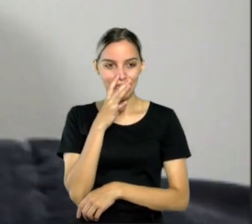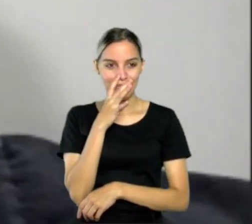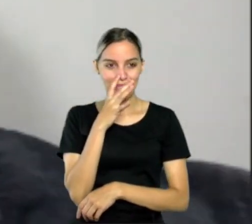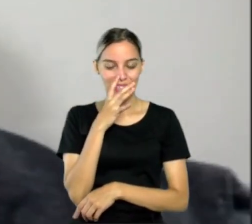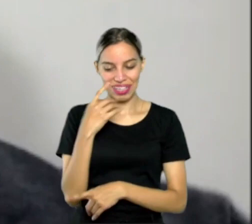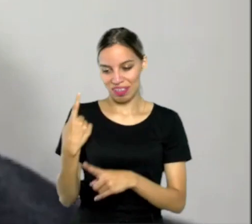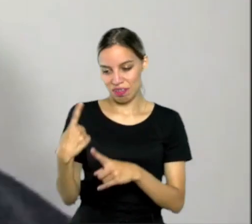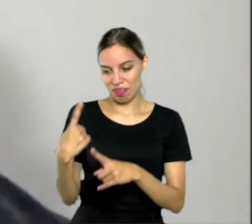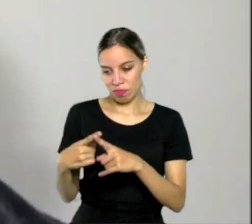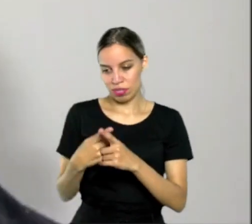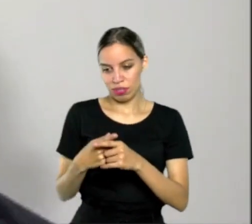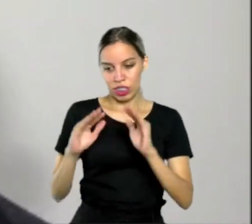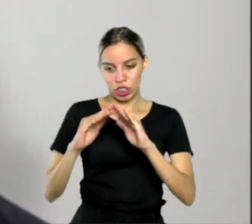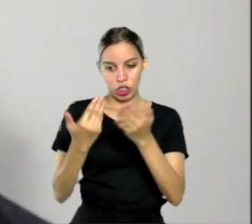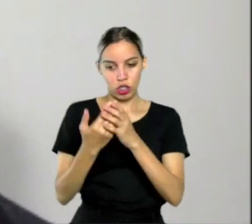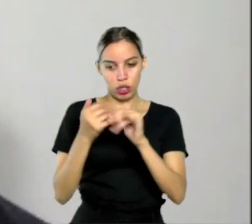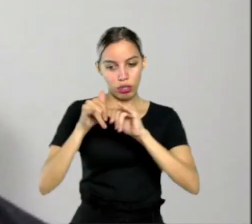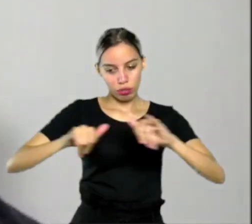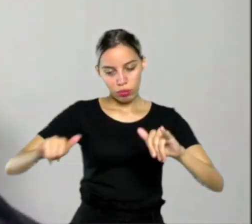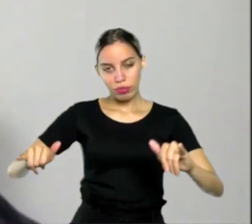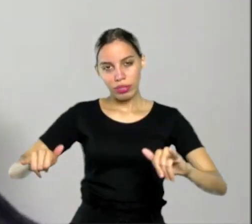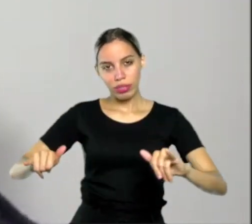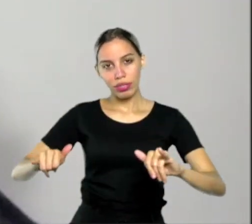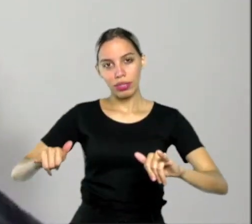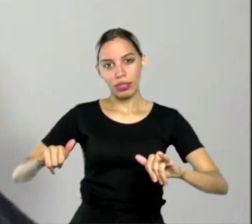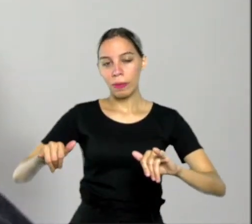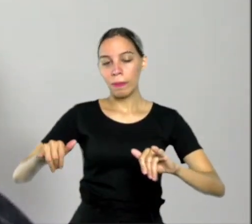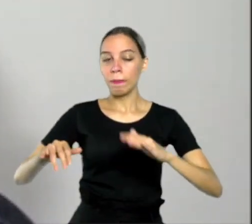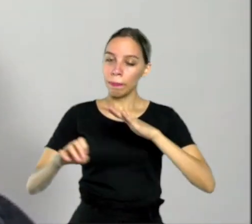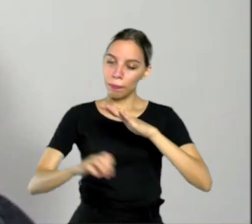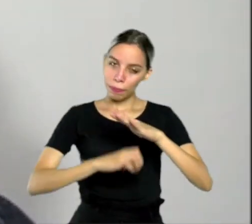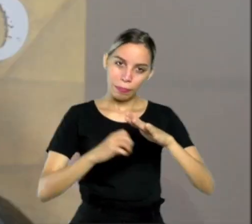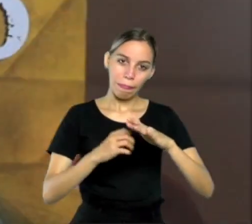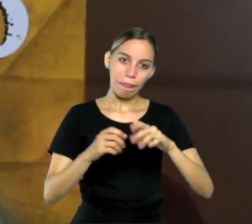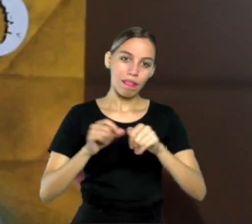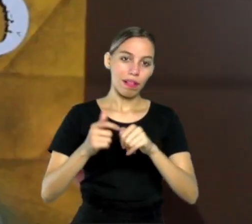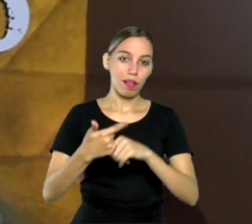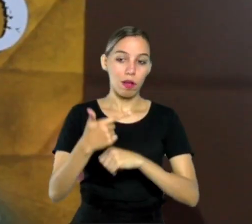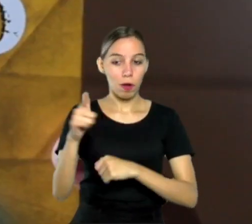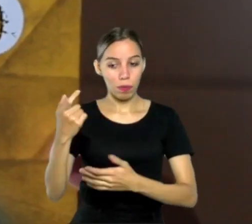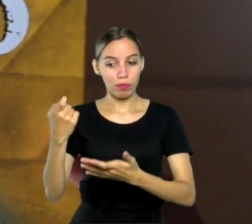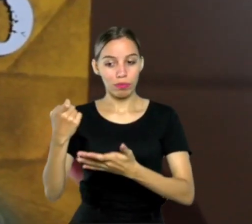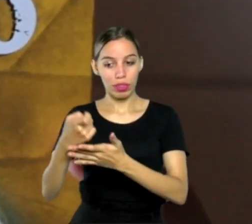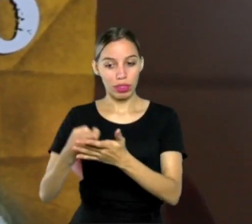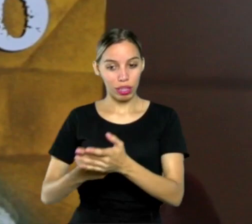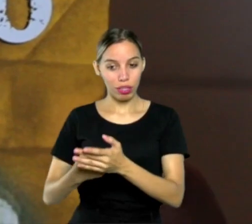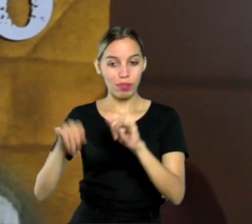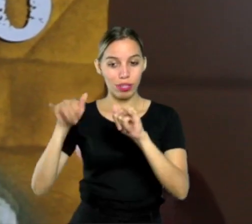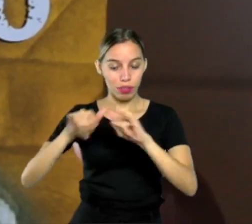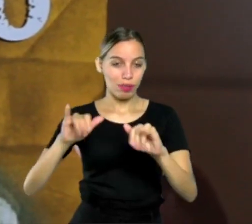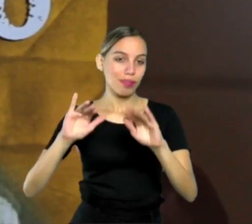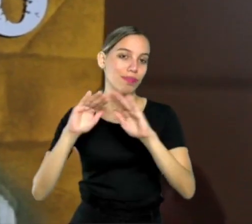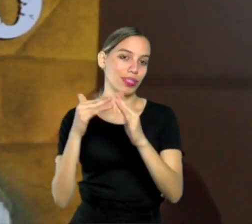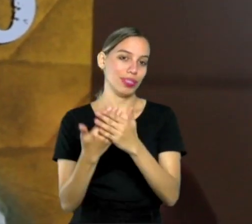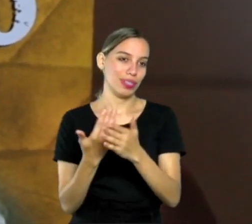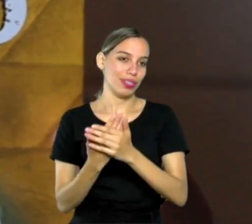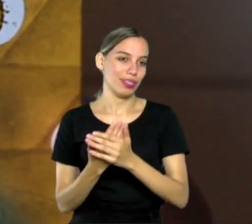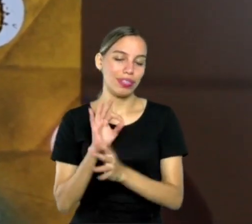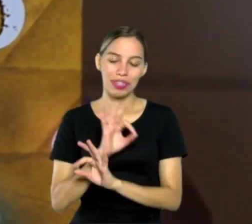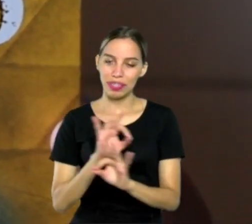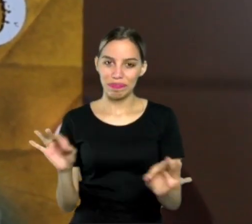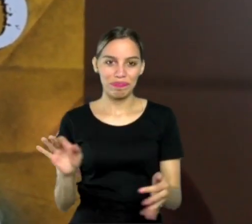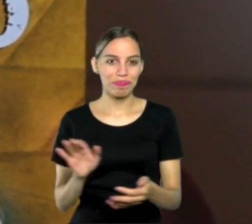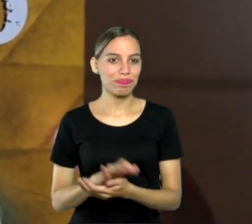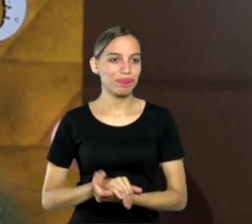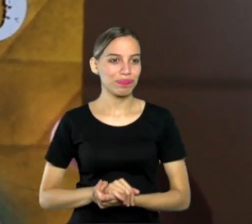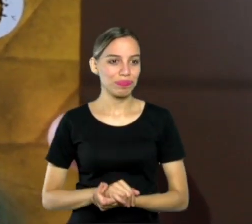A editora Lê fez uma outra edição, né? E próprio para ir para as escolas. E esse livro